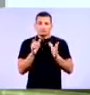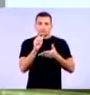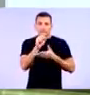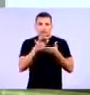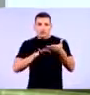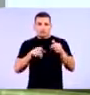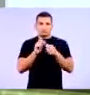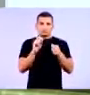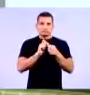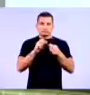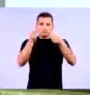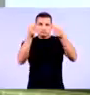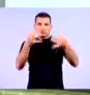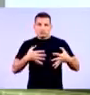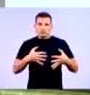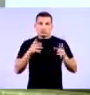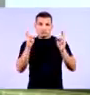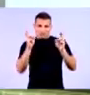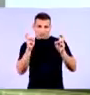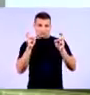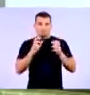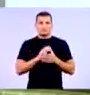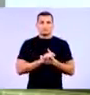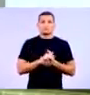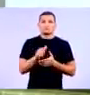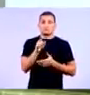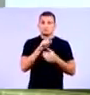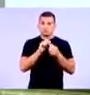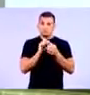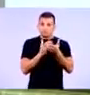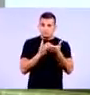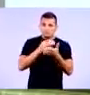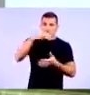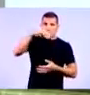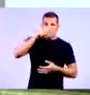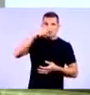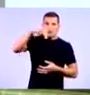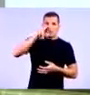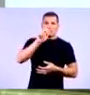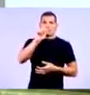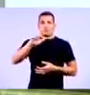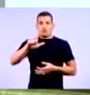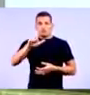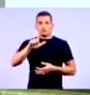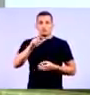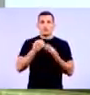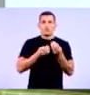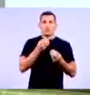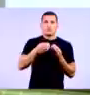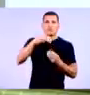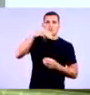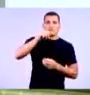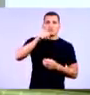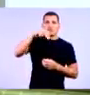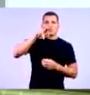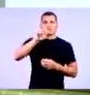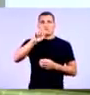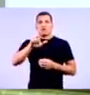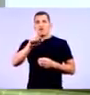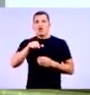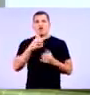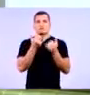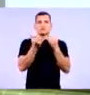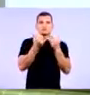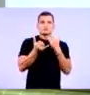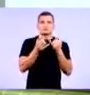texto sobre esse assunto. Aí você vai construir um manual. Como é um manual? Um manual parecido quando a gente monta